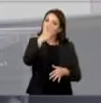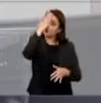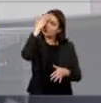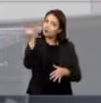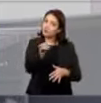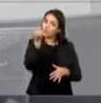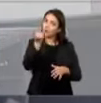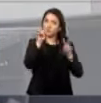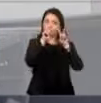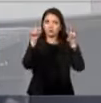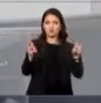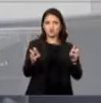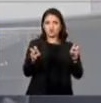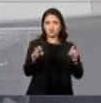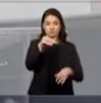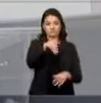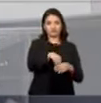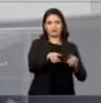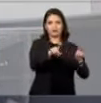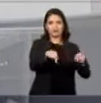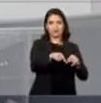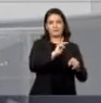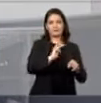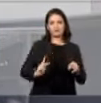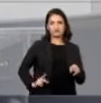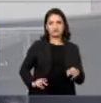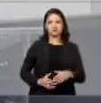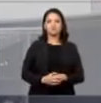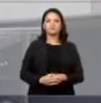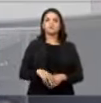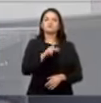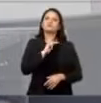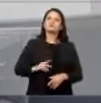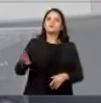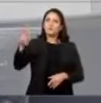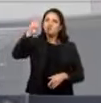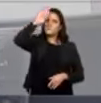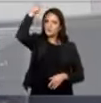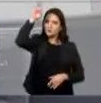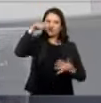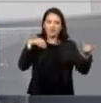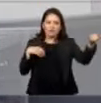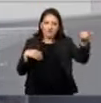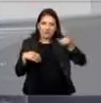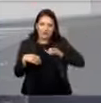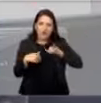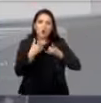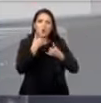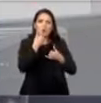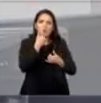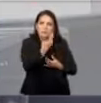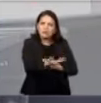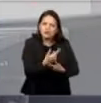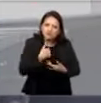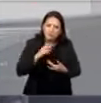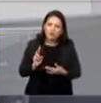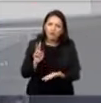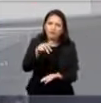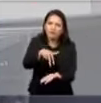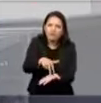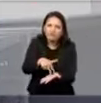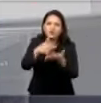na Presidência da República. O presidente diretamente pediu para que eu estivesse aqui e tivesse essa conversa aberta e franca com os